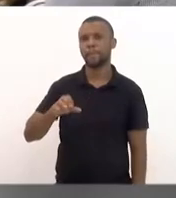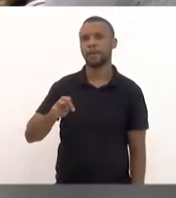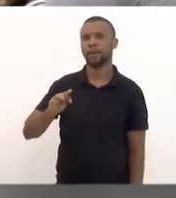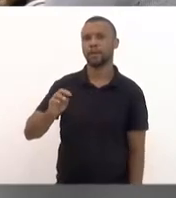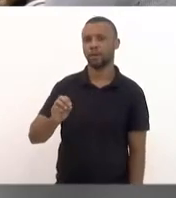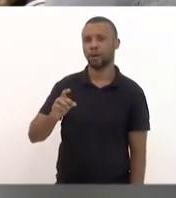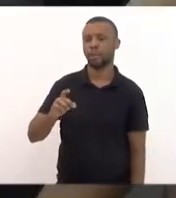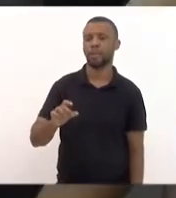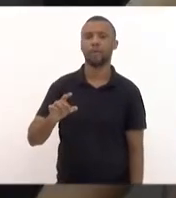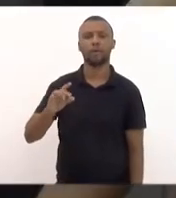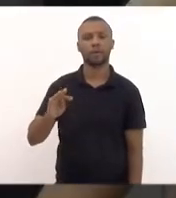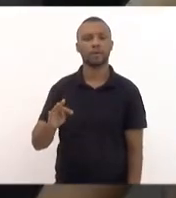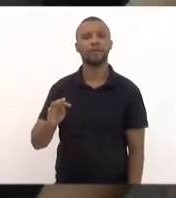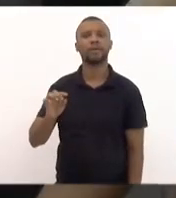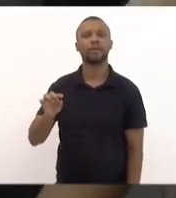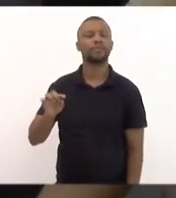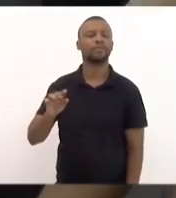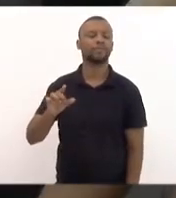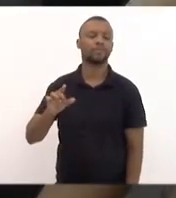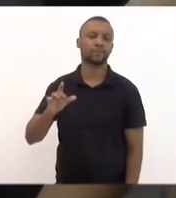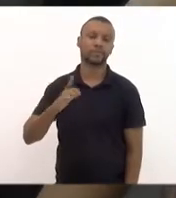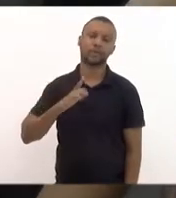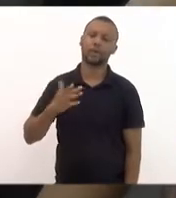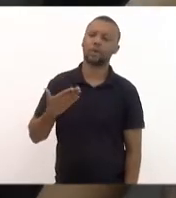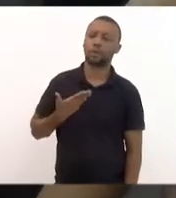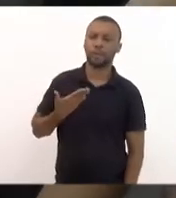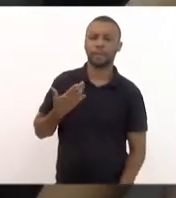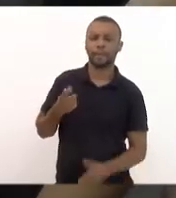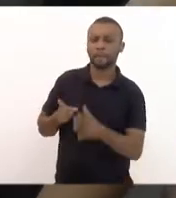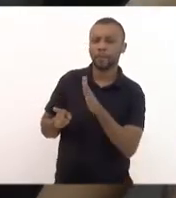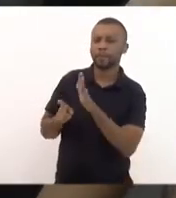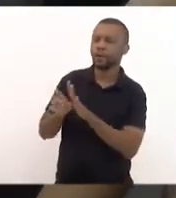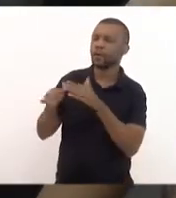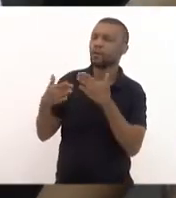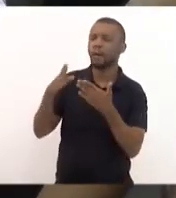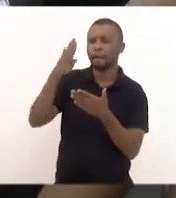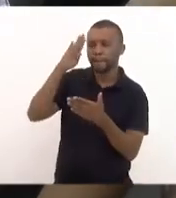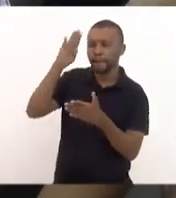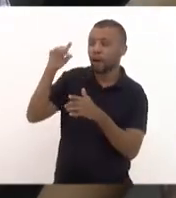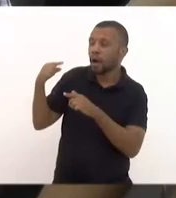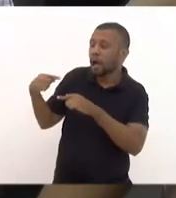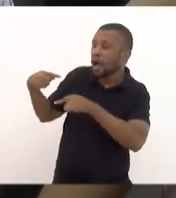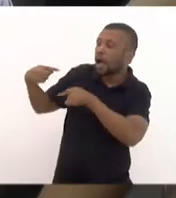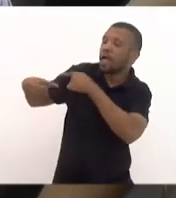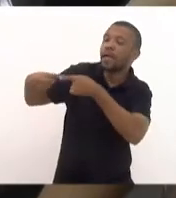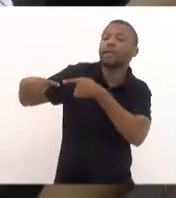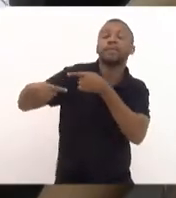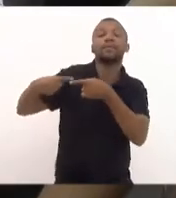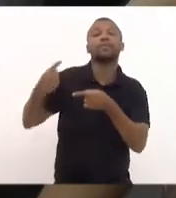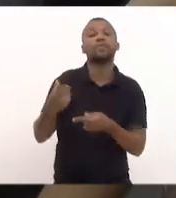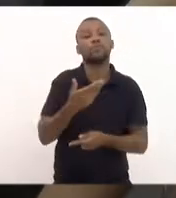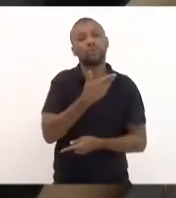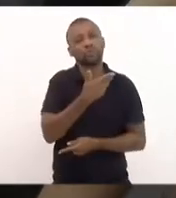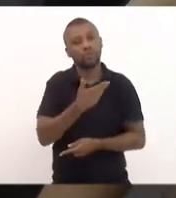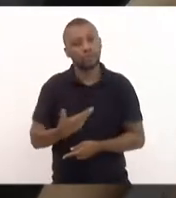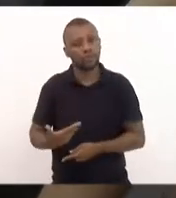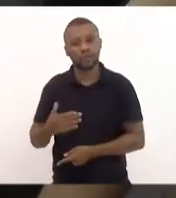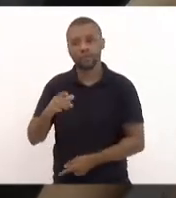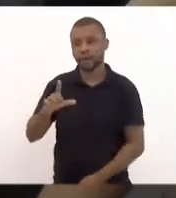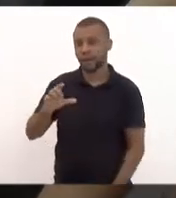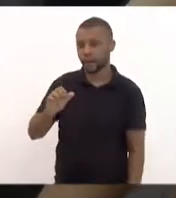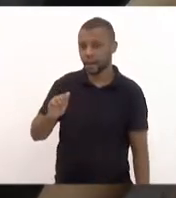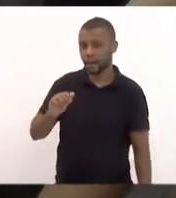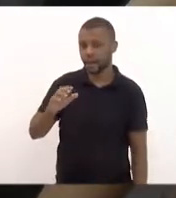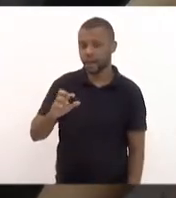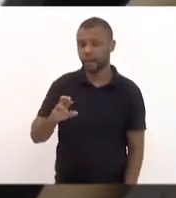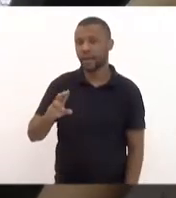eu tive a alegria de ser muito amigo, uma vez eu perguntei qual era a principal herança do governo Lacerda, viu? Ele é um de direito, entendeu?